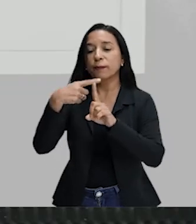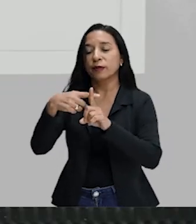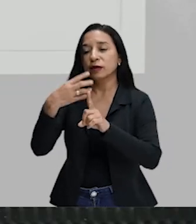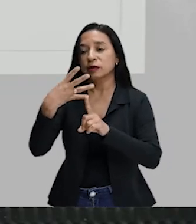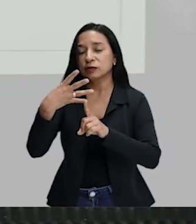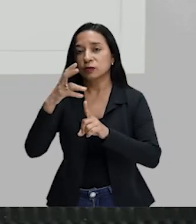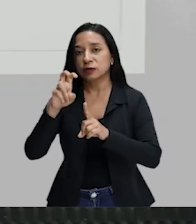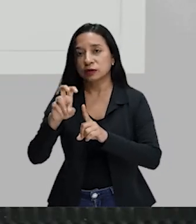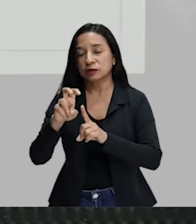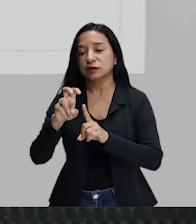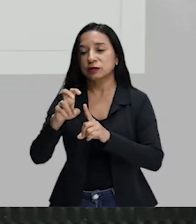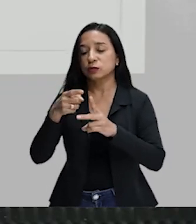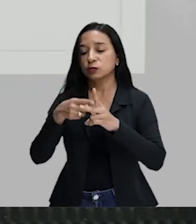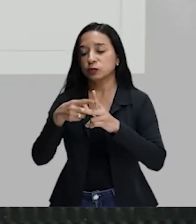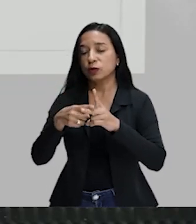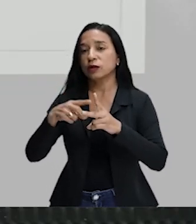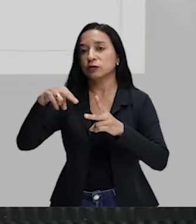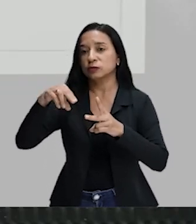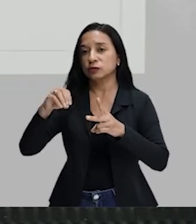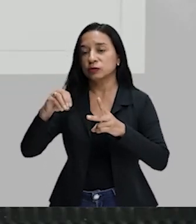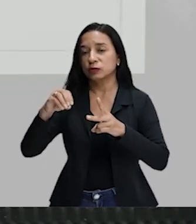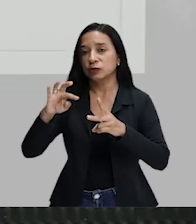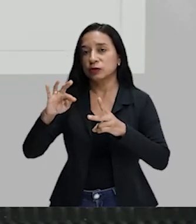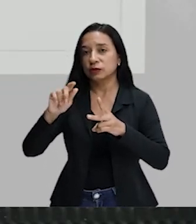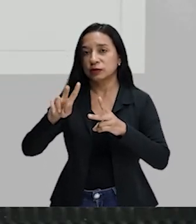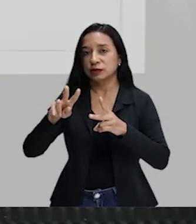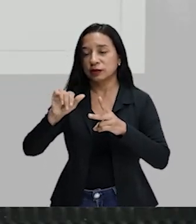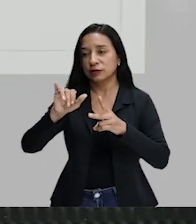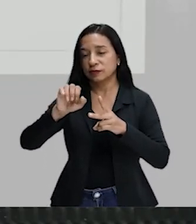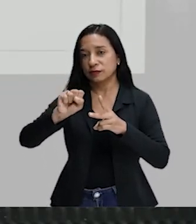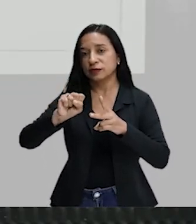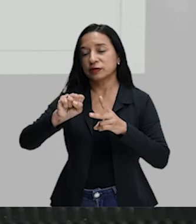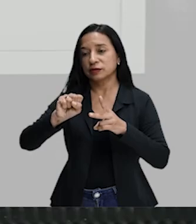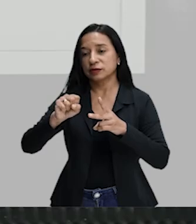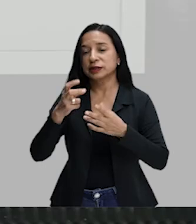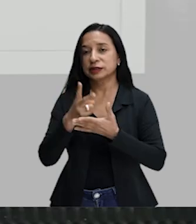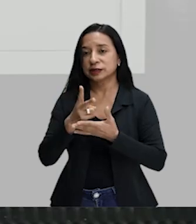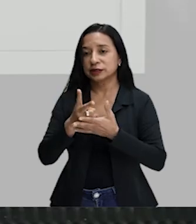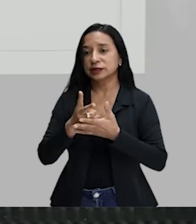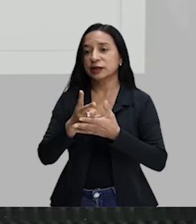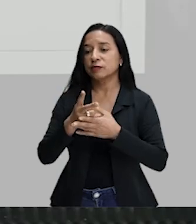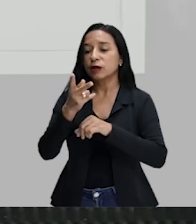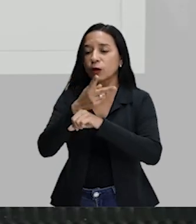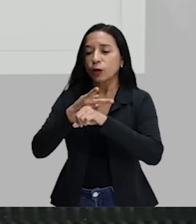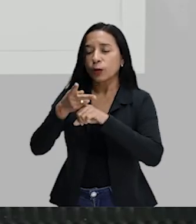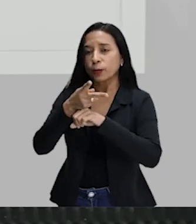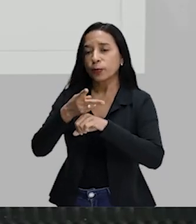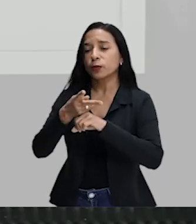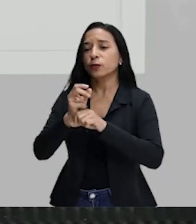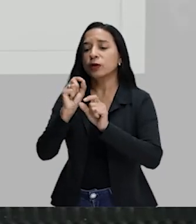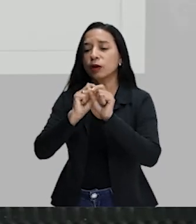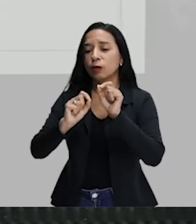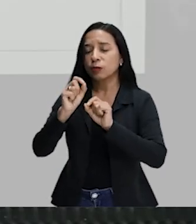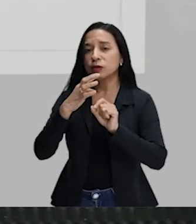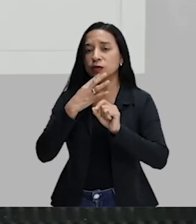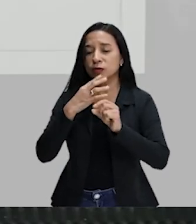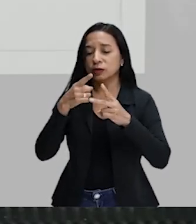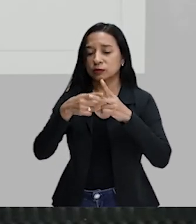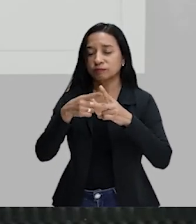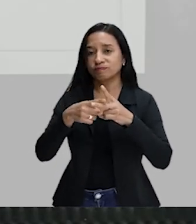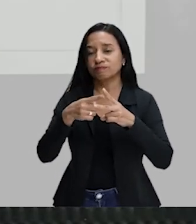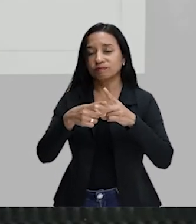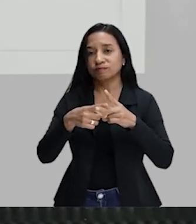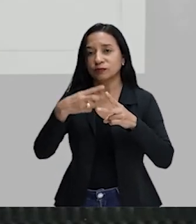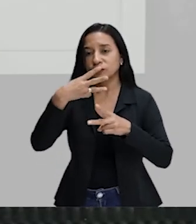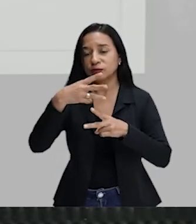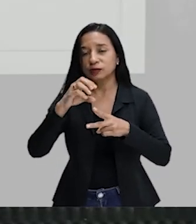e o 45 são os arcos notáveis. Então, sempre essa soma você vai buscar aqueles arcos que você conhece. O de 30, o de 45